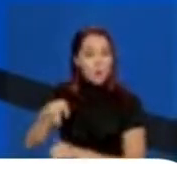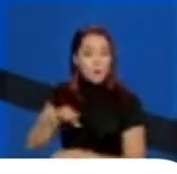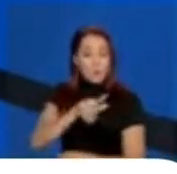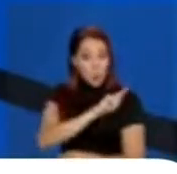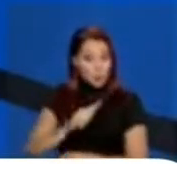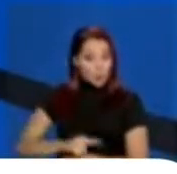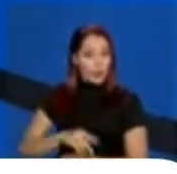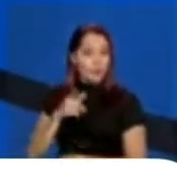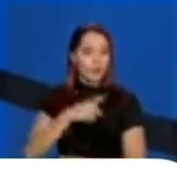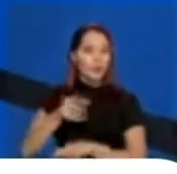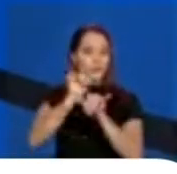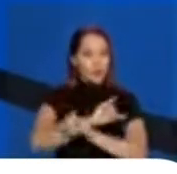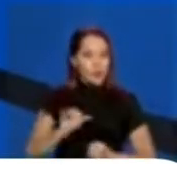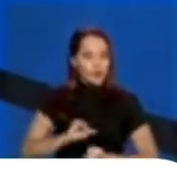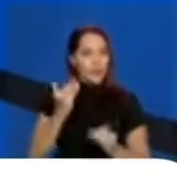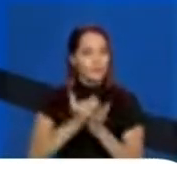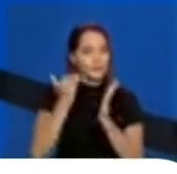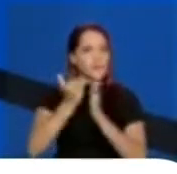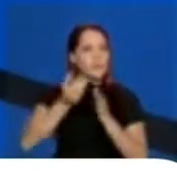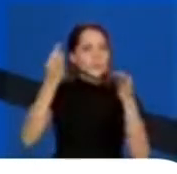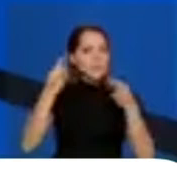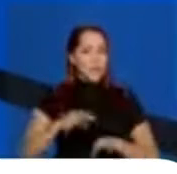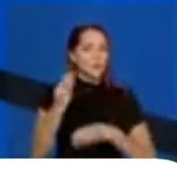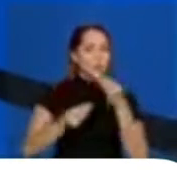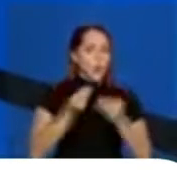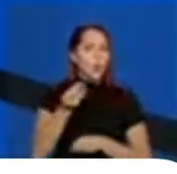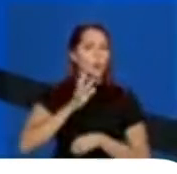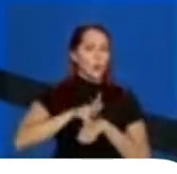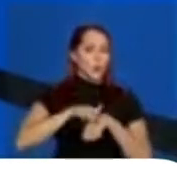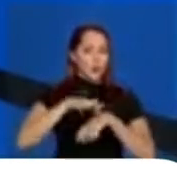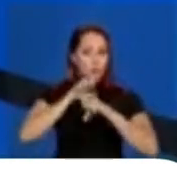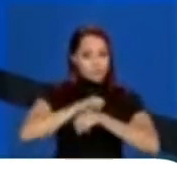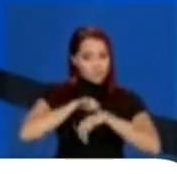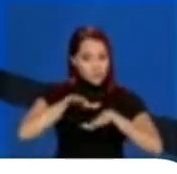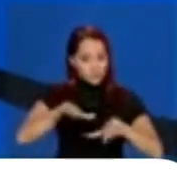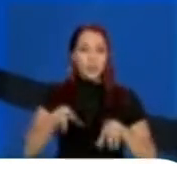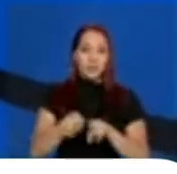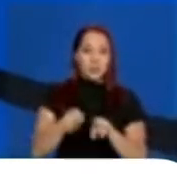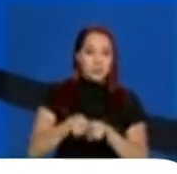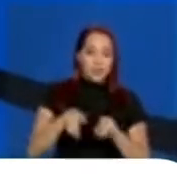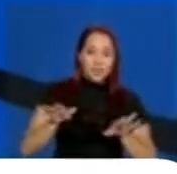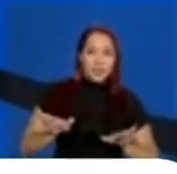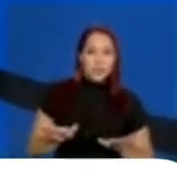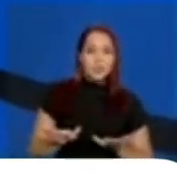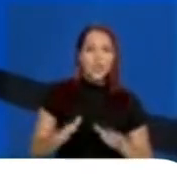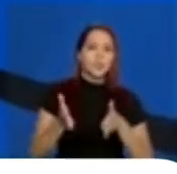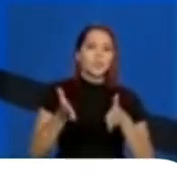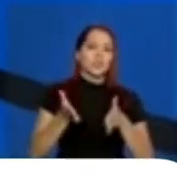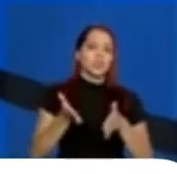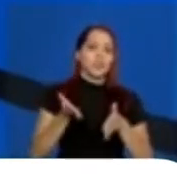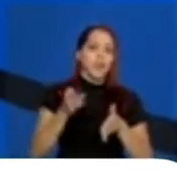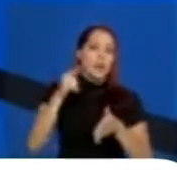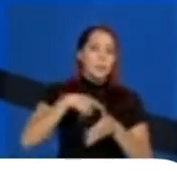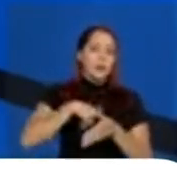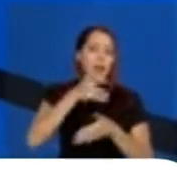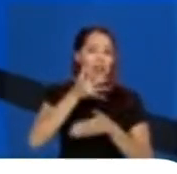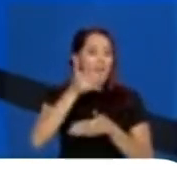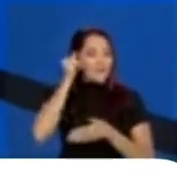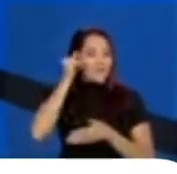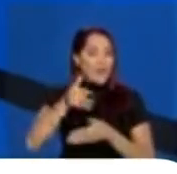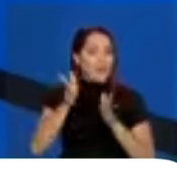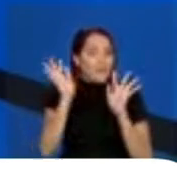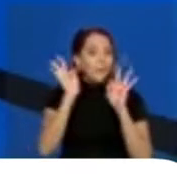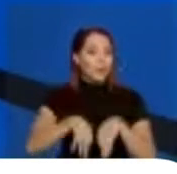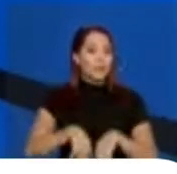governo tenha informações mais precisas sobre a disseminação da doença, além de iniciativas para promover o fim do isolamento.